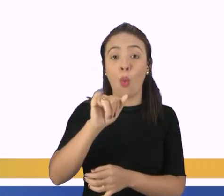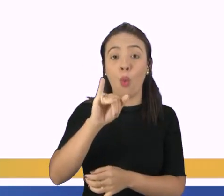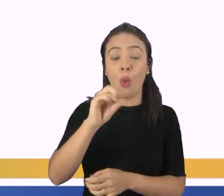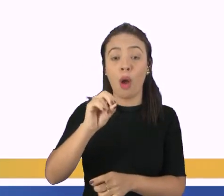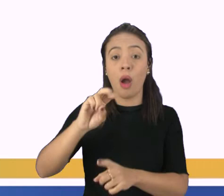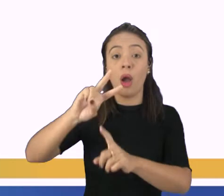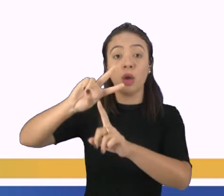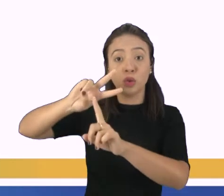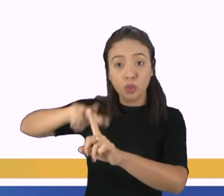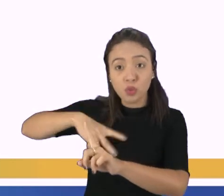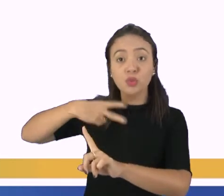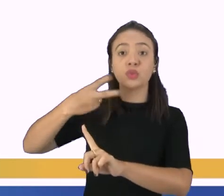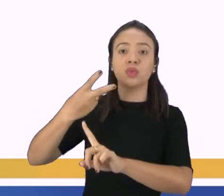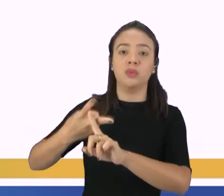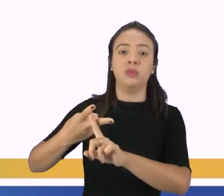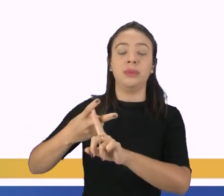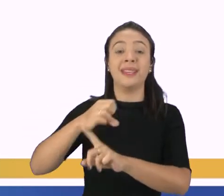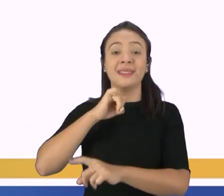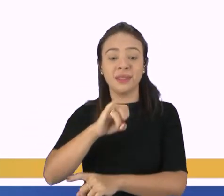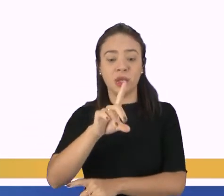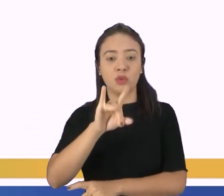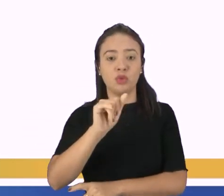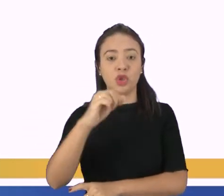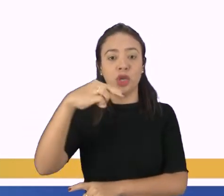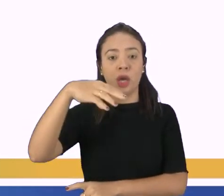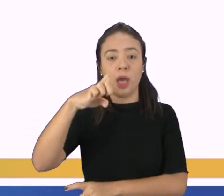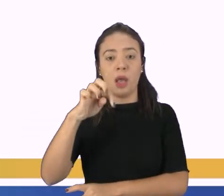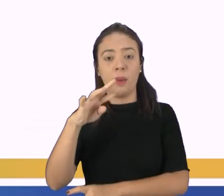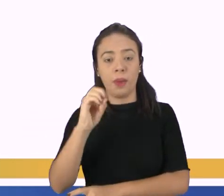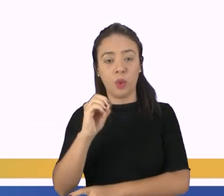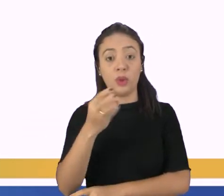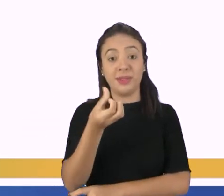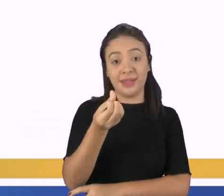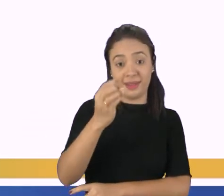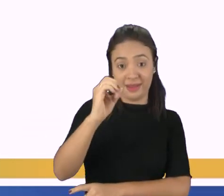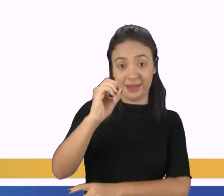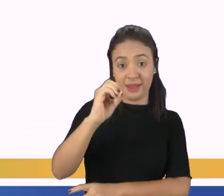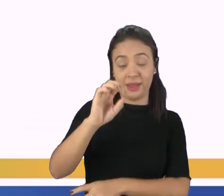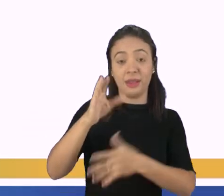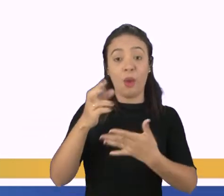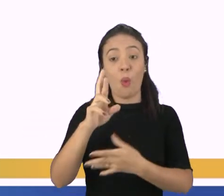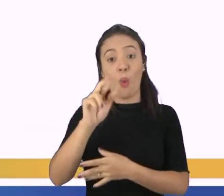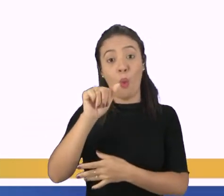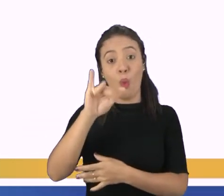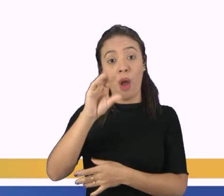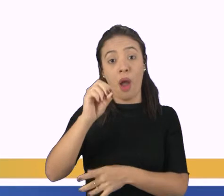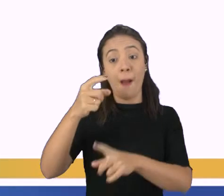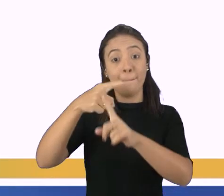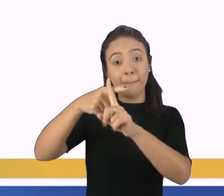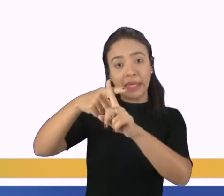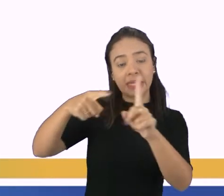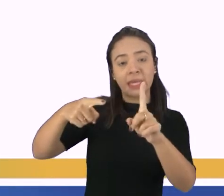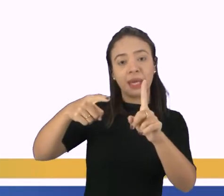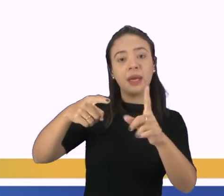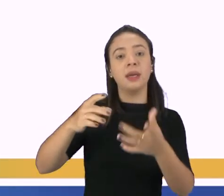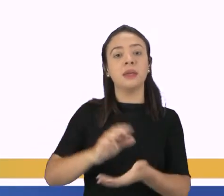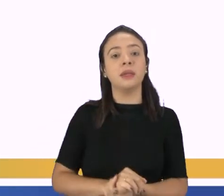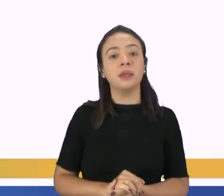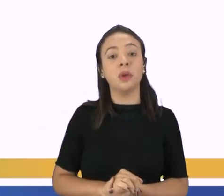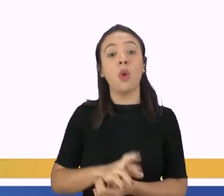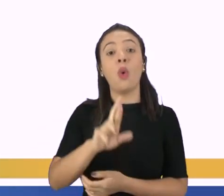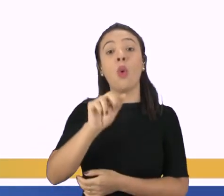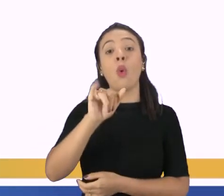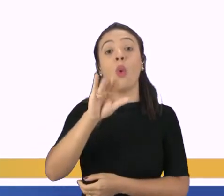diâmetro mede 60, então o raio ele é o quê? A metade do diâmetro. Então, o raio dessa base não é 60,